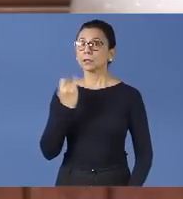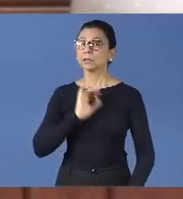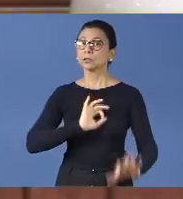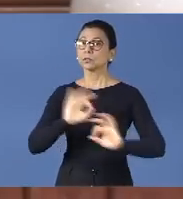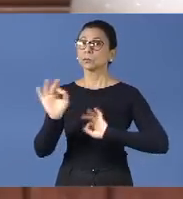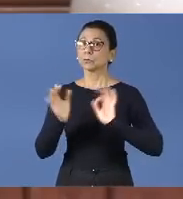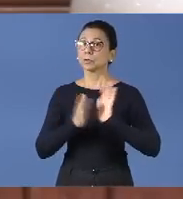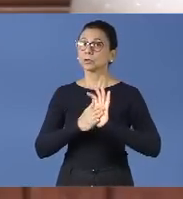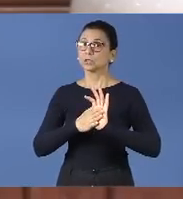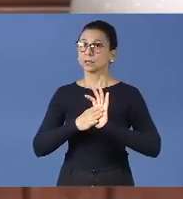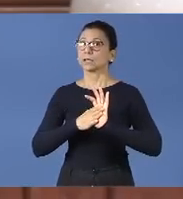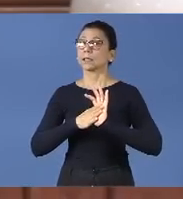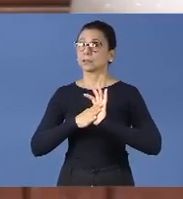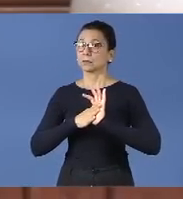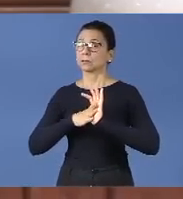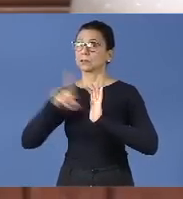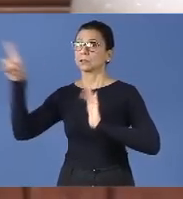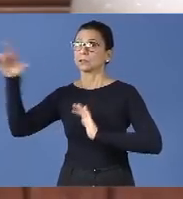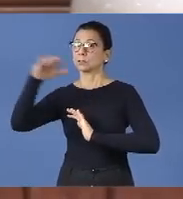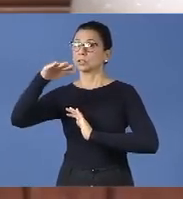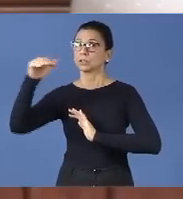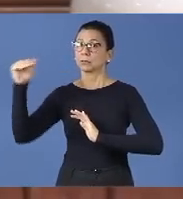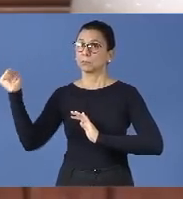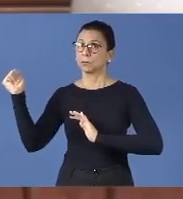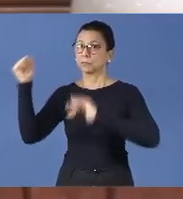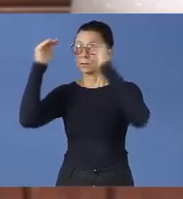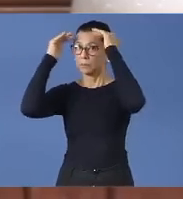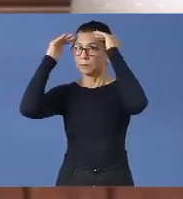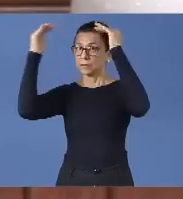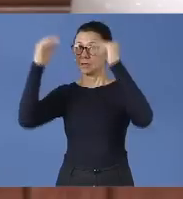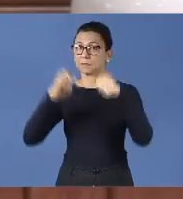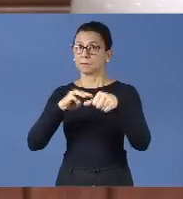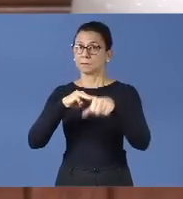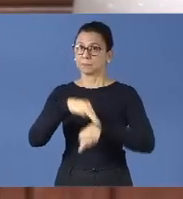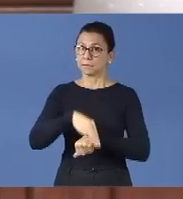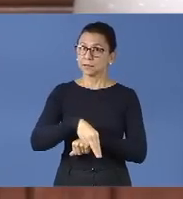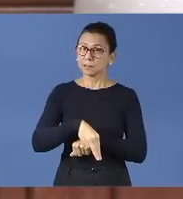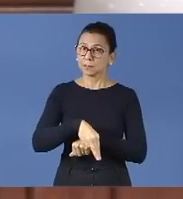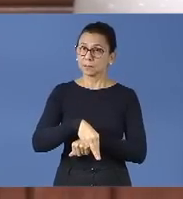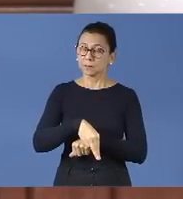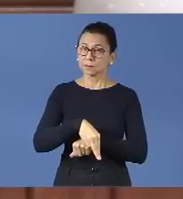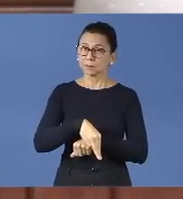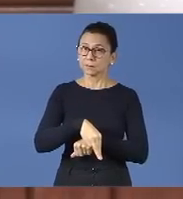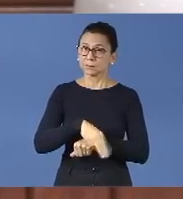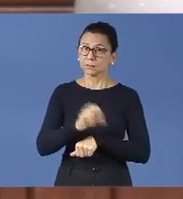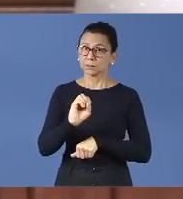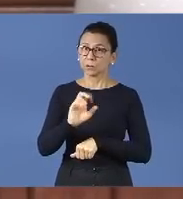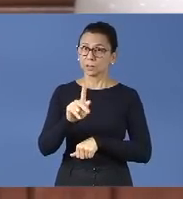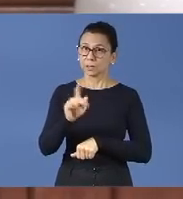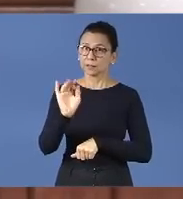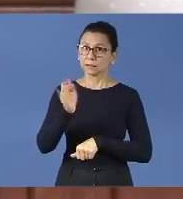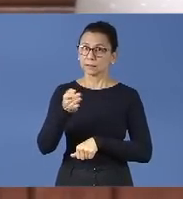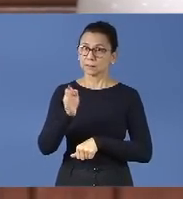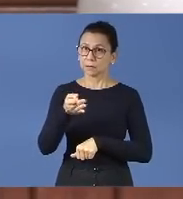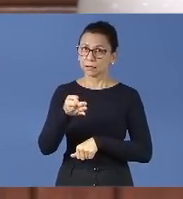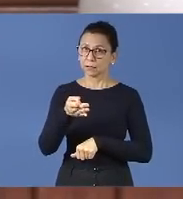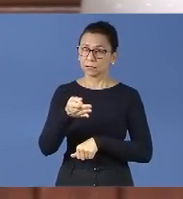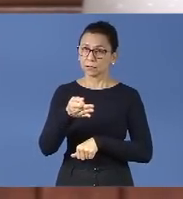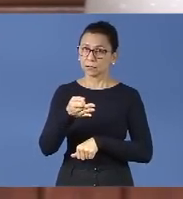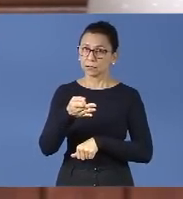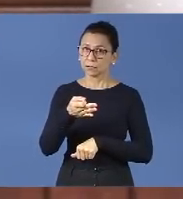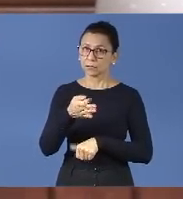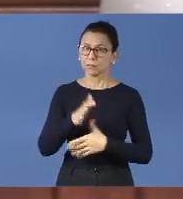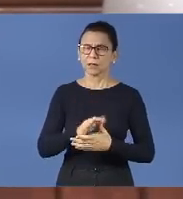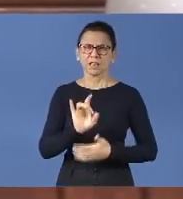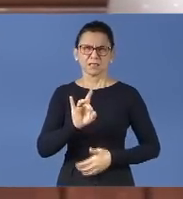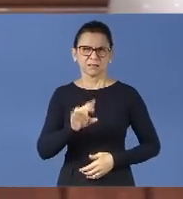qual o homem foi chamado, é ministério. Então, tudo certo, vamos restaurar isso. É só o ministério